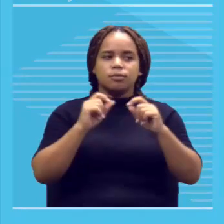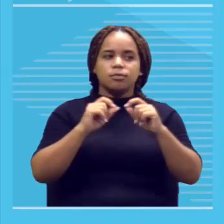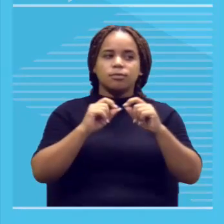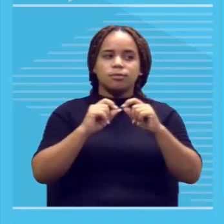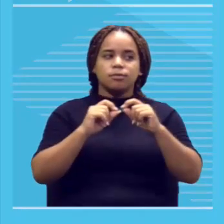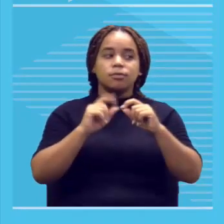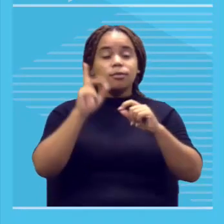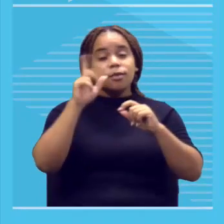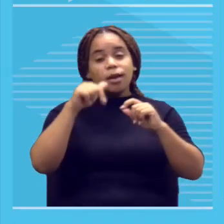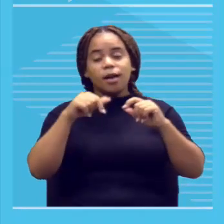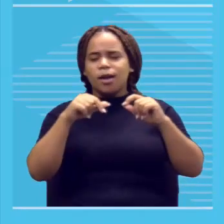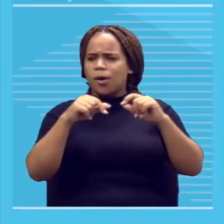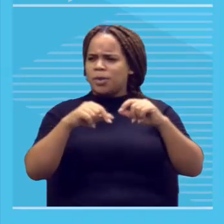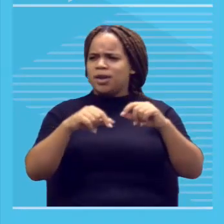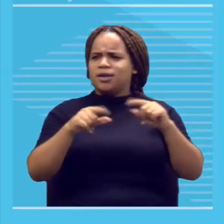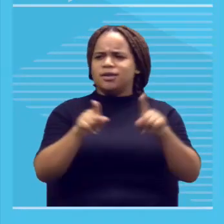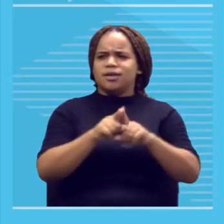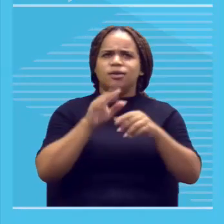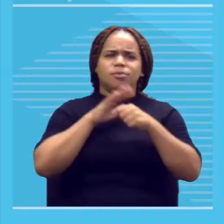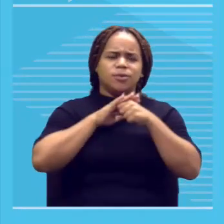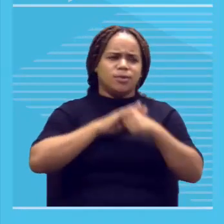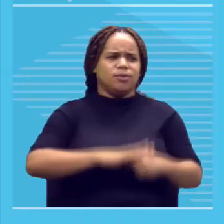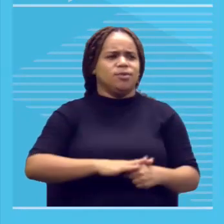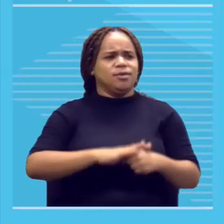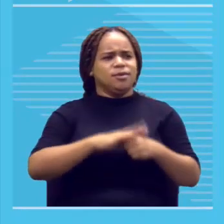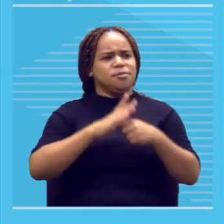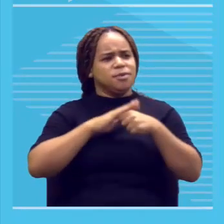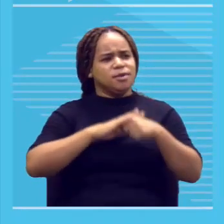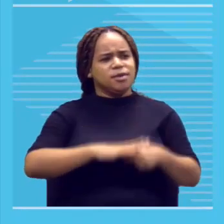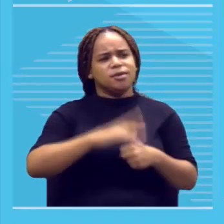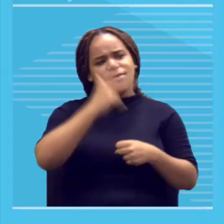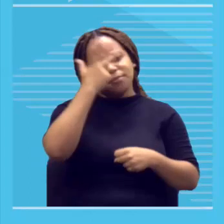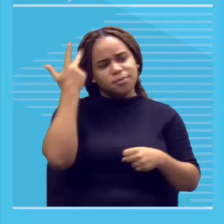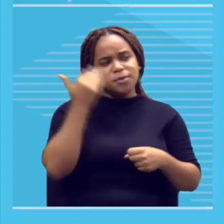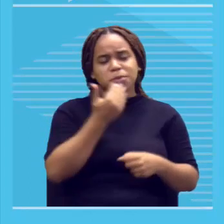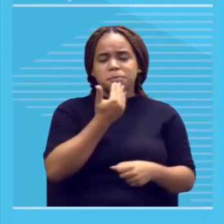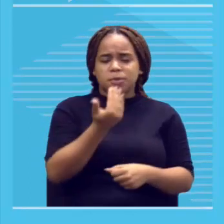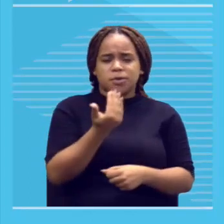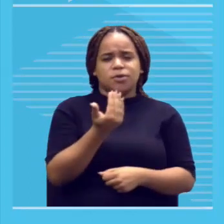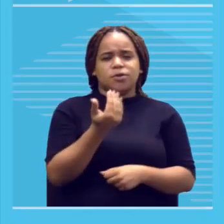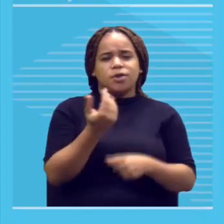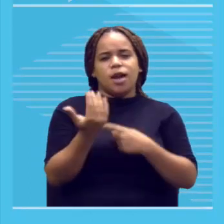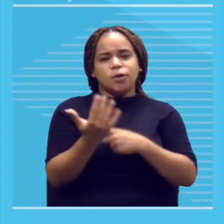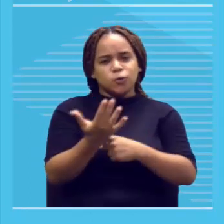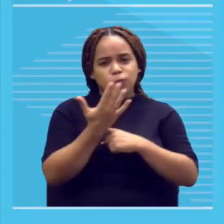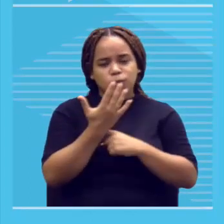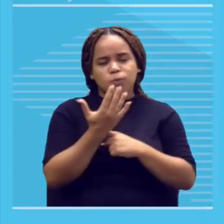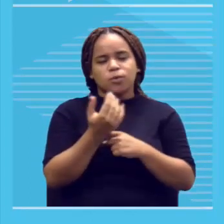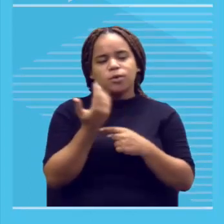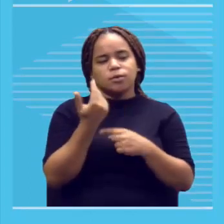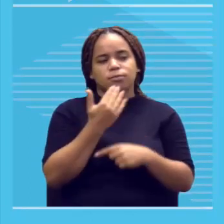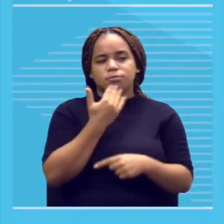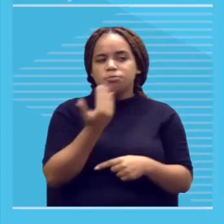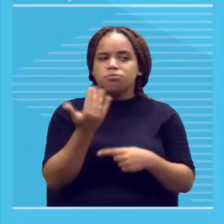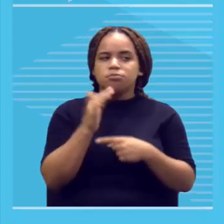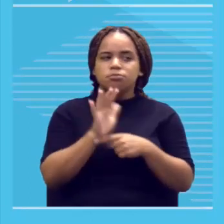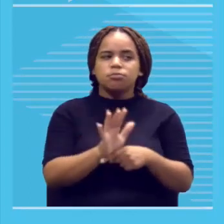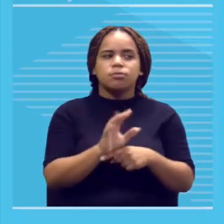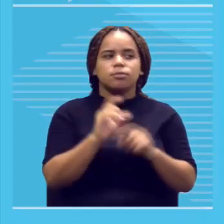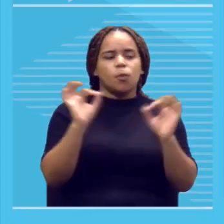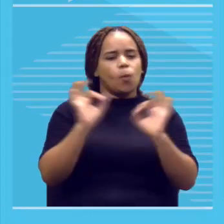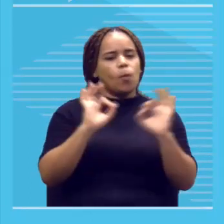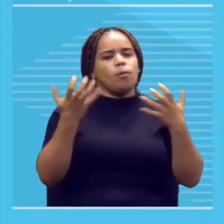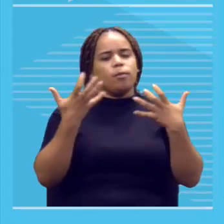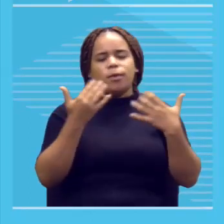uma humilhação para pessoa pedir esmola é uma humilhação Gente ninguém